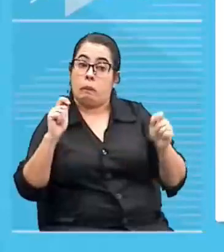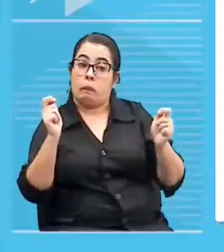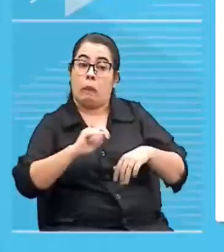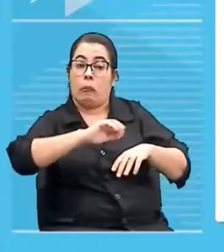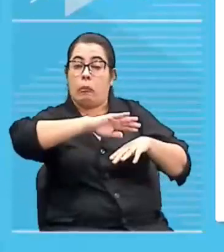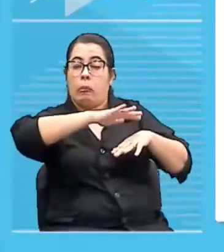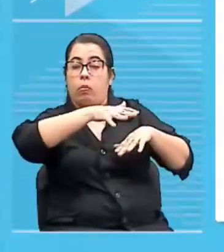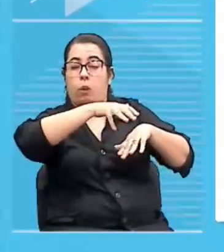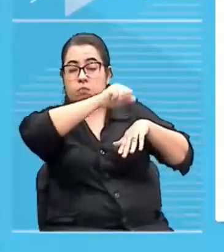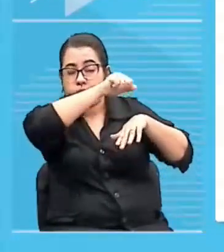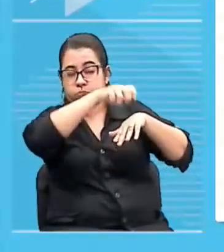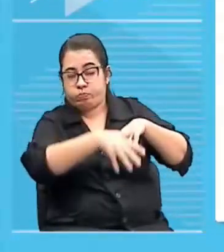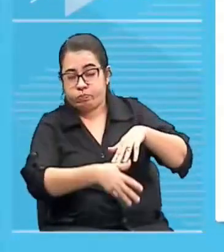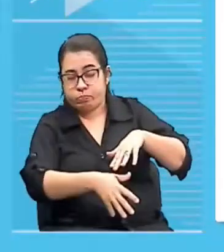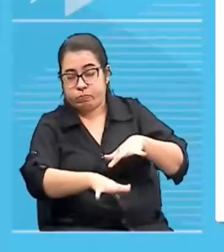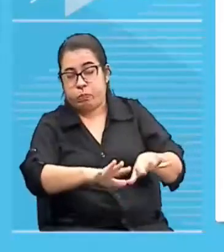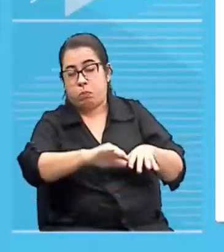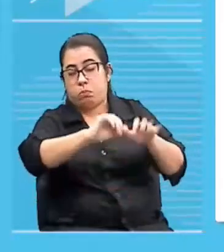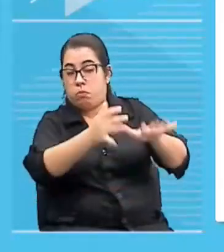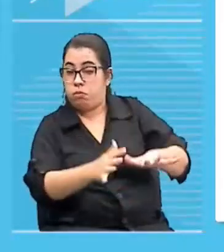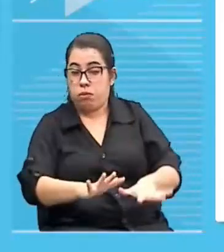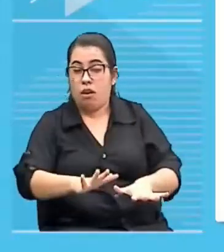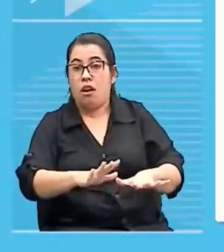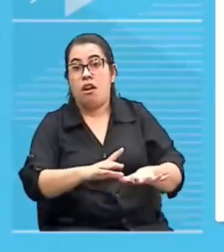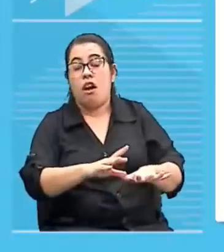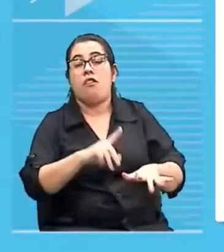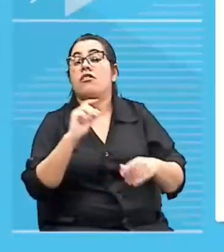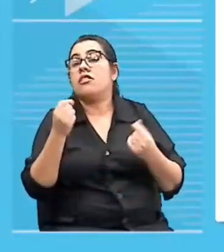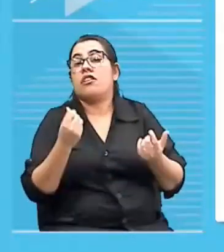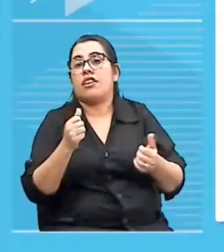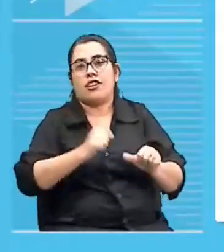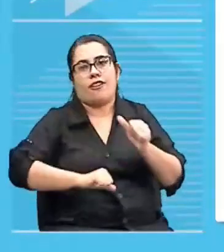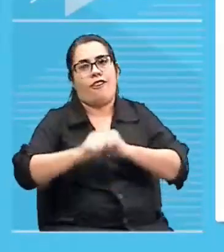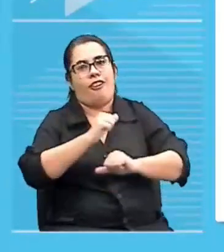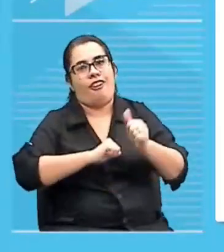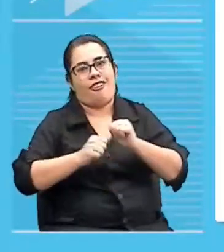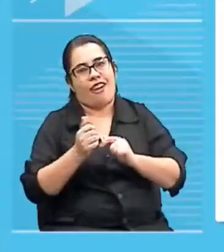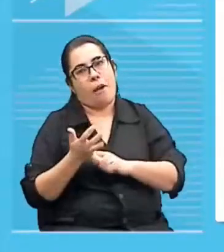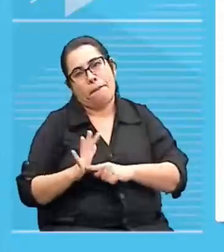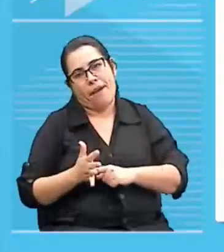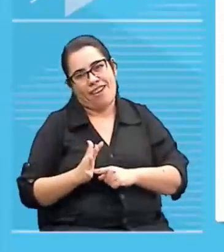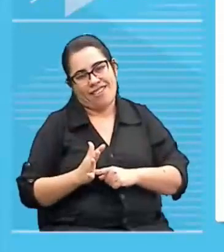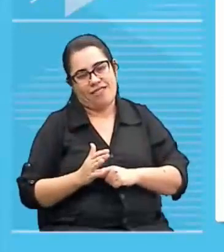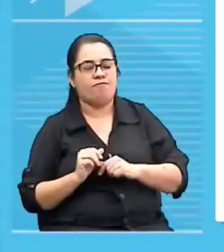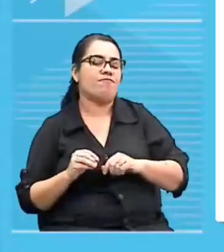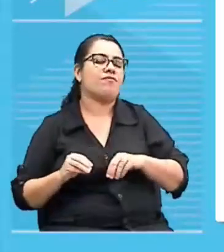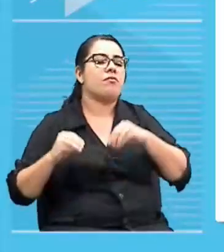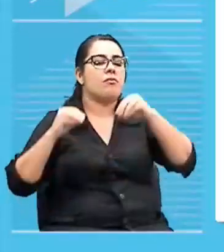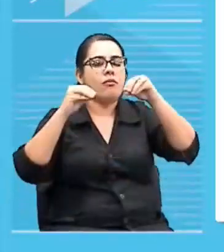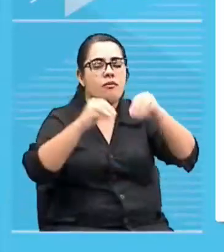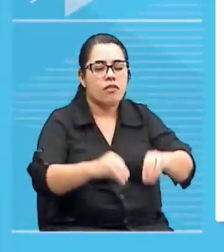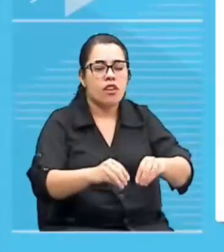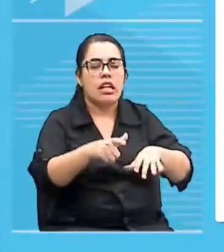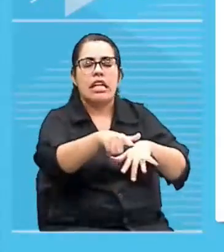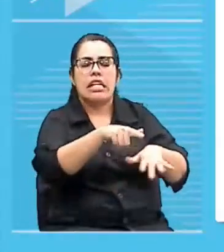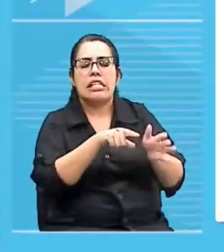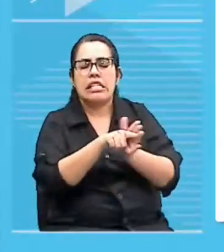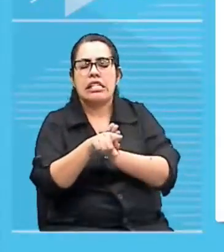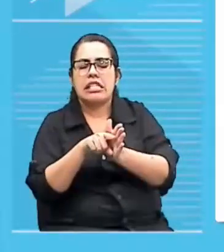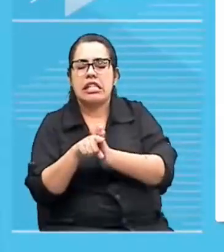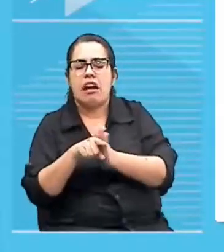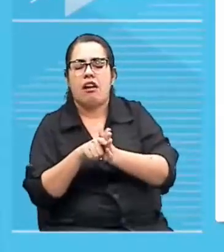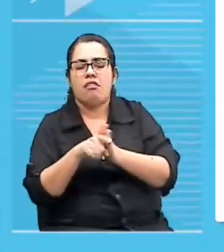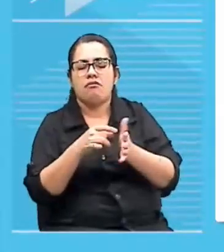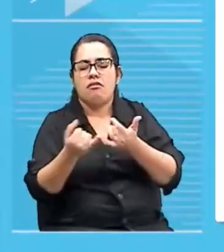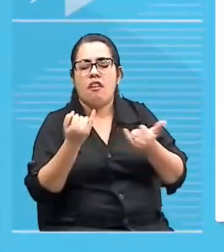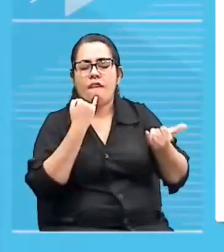por exemplo, se envia uma máquina dessas. Ela consegue analisar a estrutura do terreno e consegue passar uma